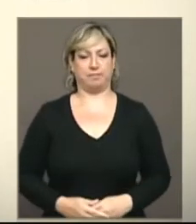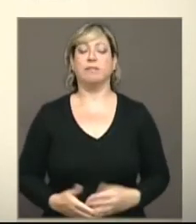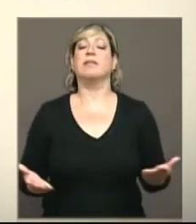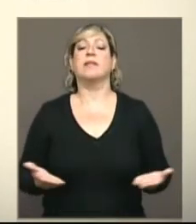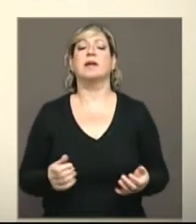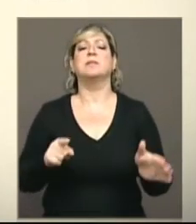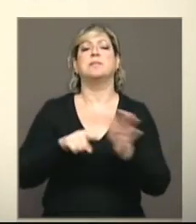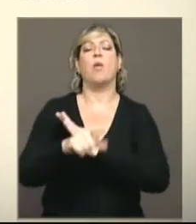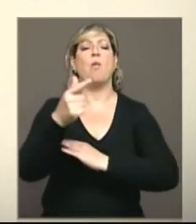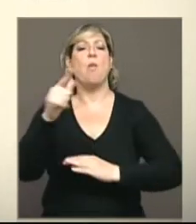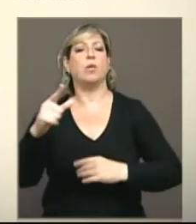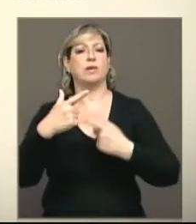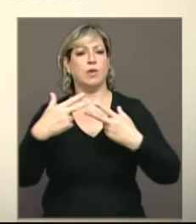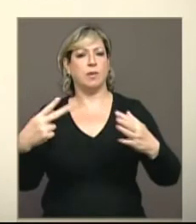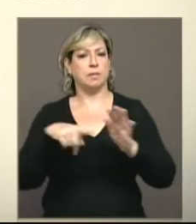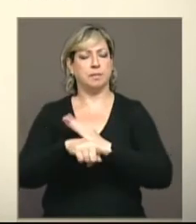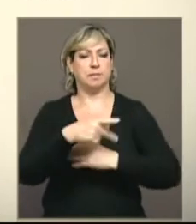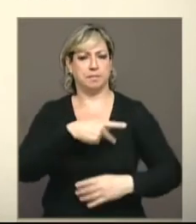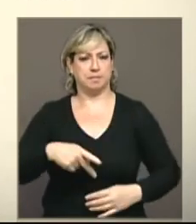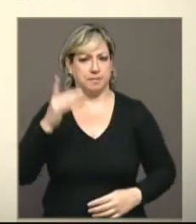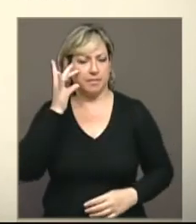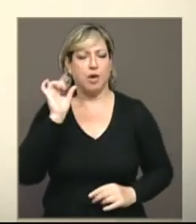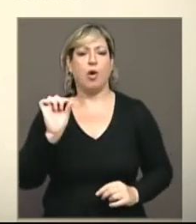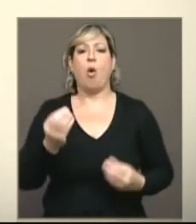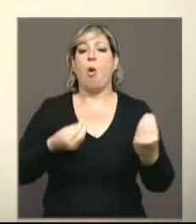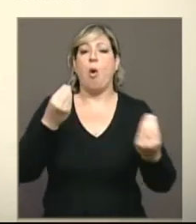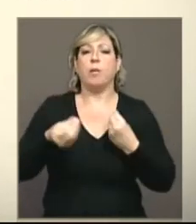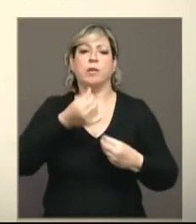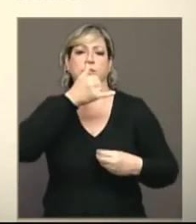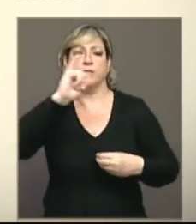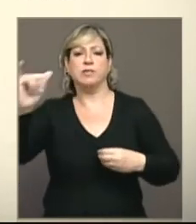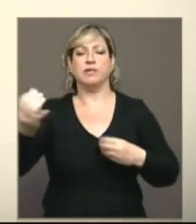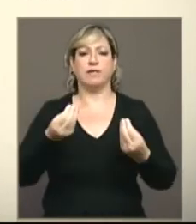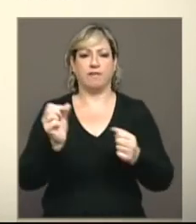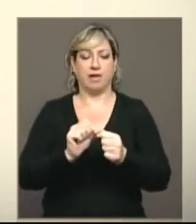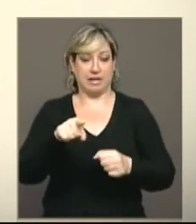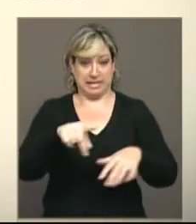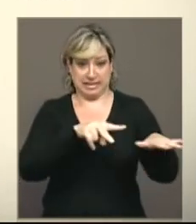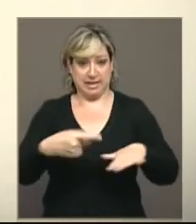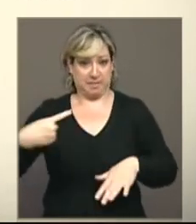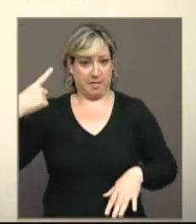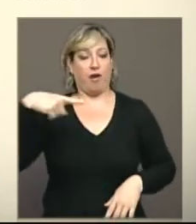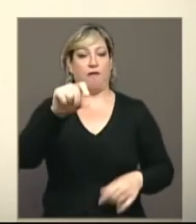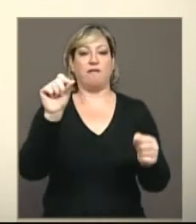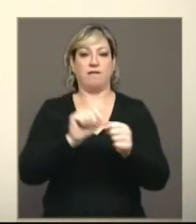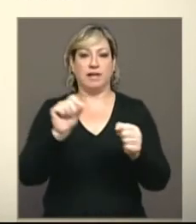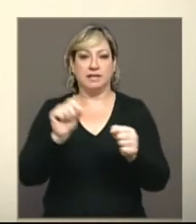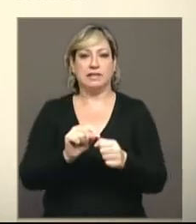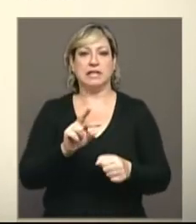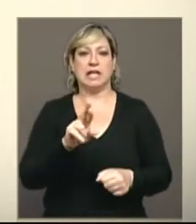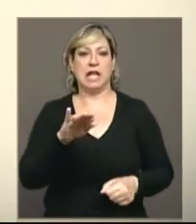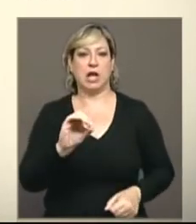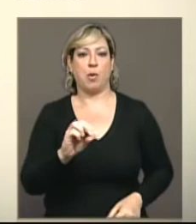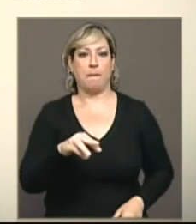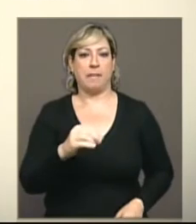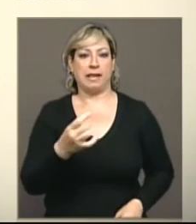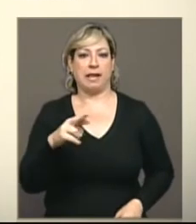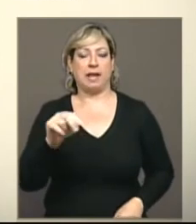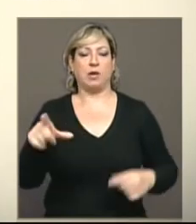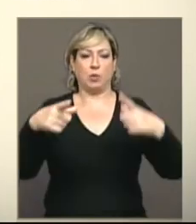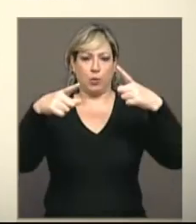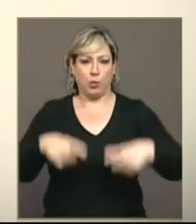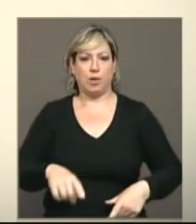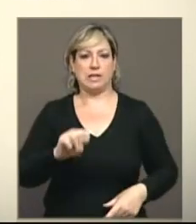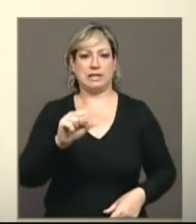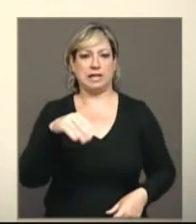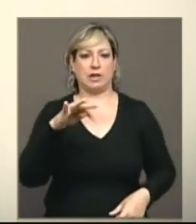assunto eu queria conversar com a senhora sobre a geração de energia semana passada a senhora acionou o desvio do rio madeira na hidroelétrica de